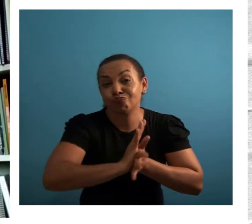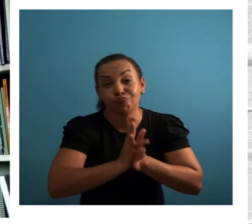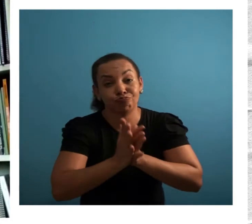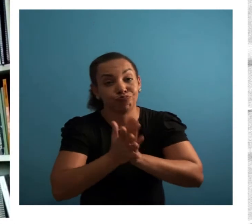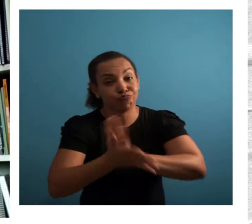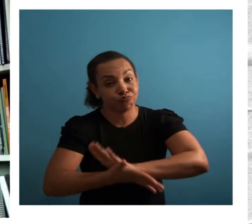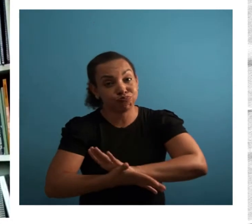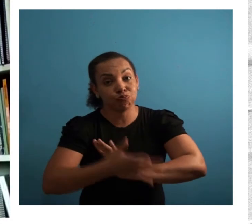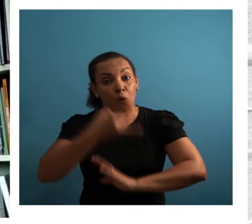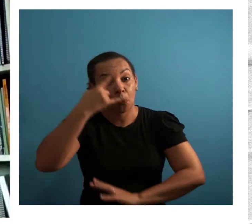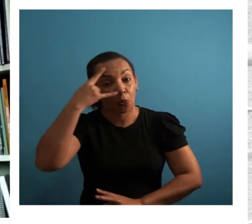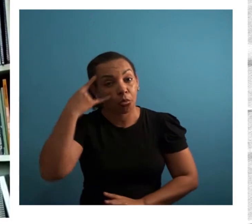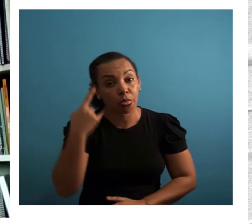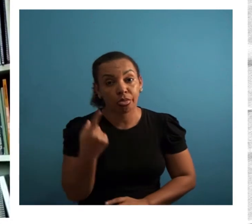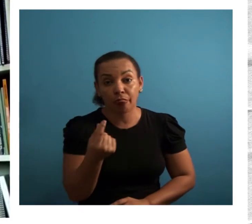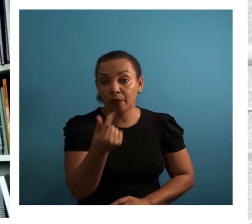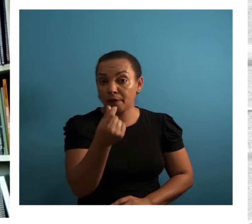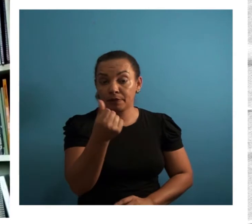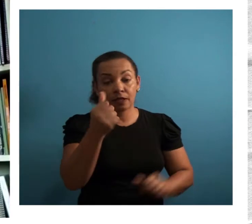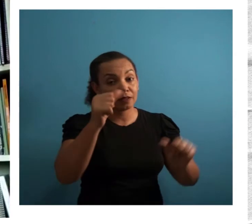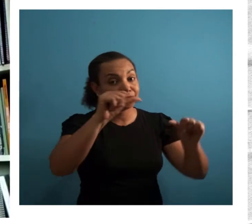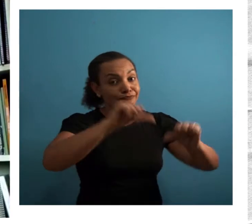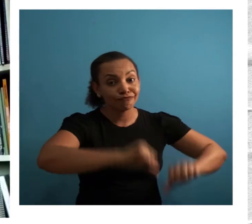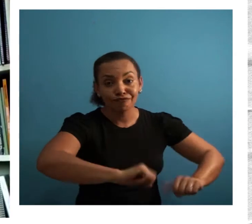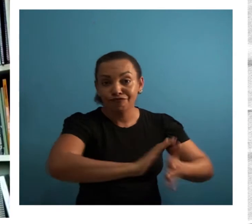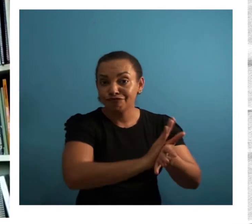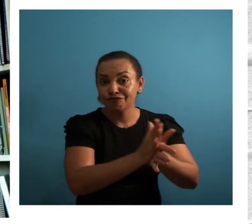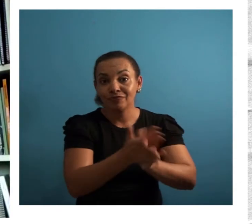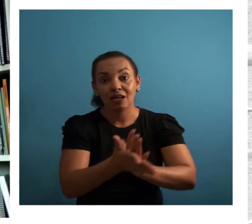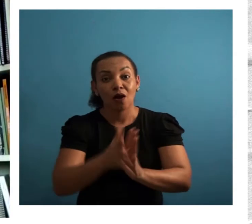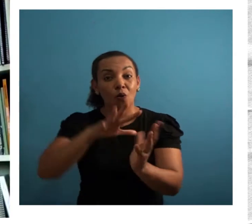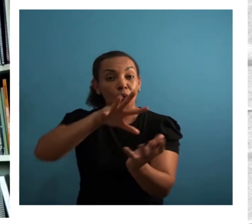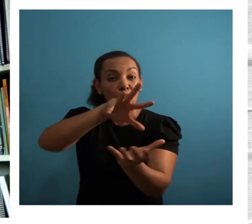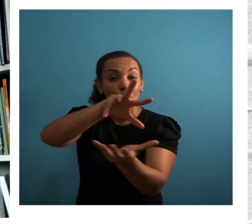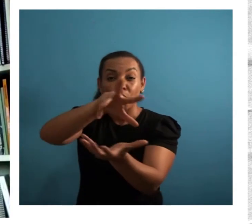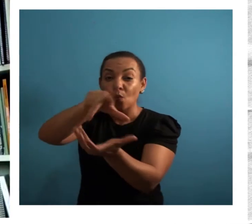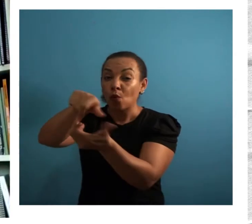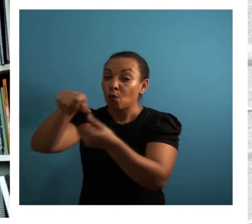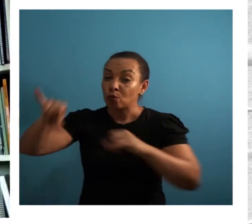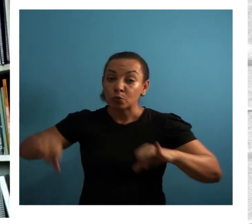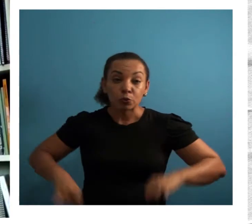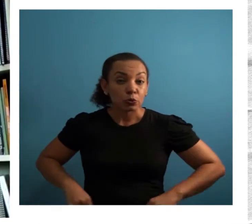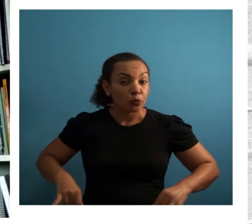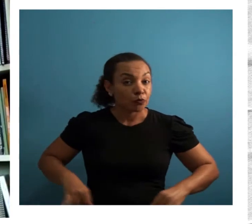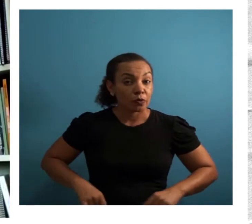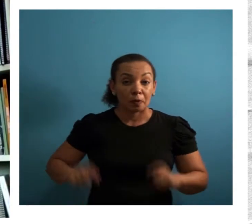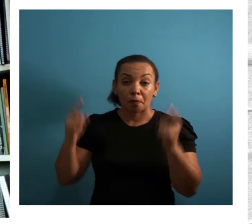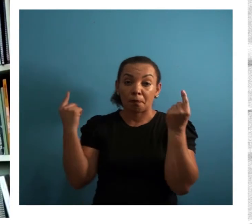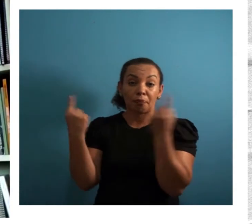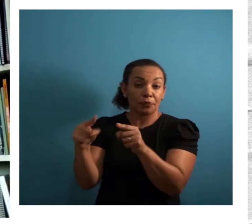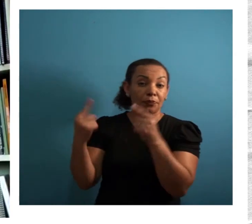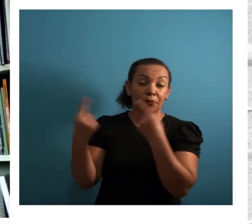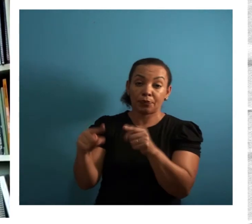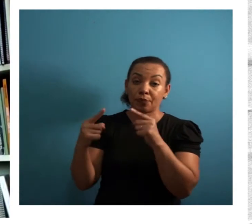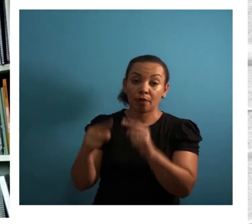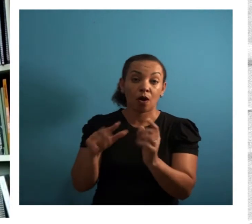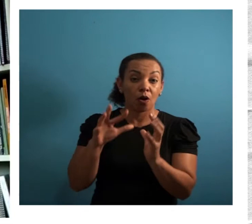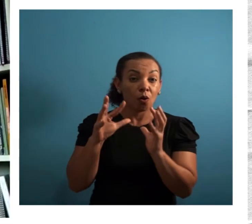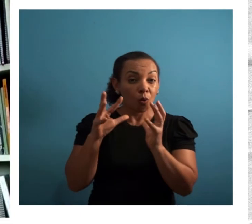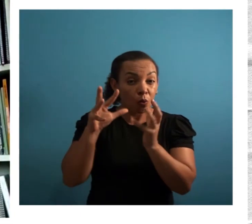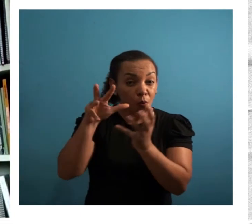tempo a perder o capitalismo se propôs a destruir o planeta ele não pode sobreviver sem